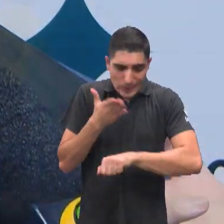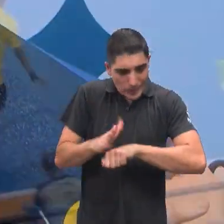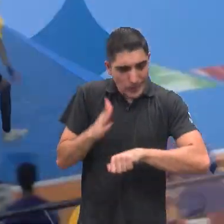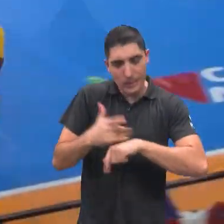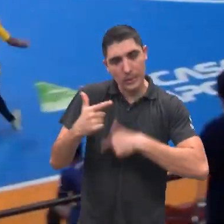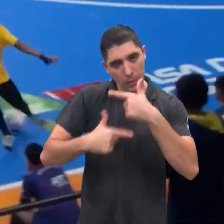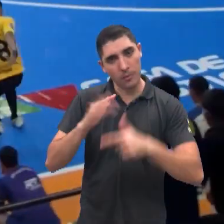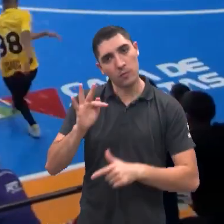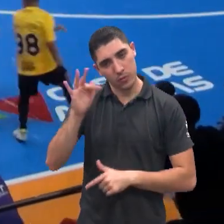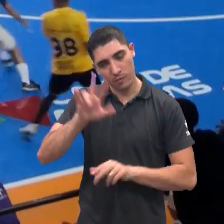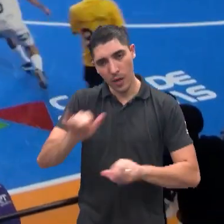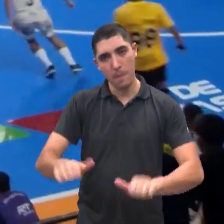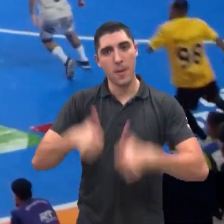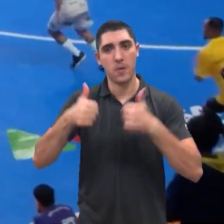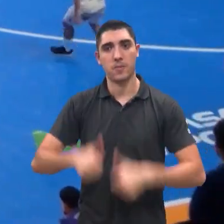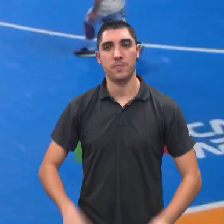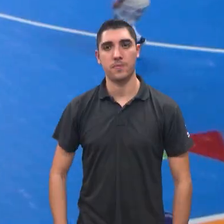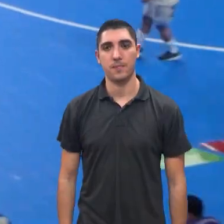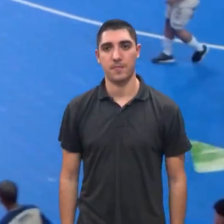tudo certo.